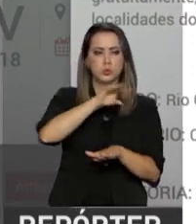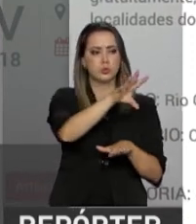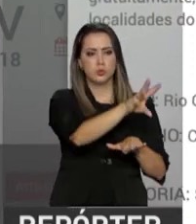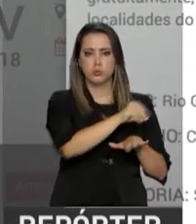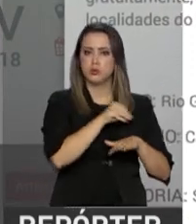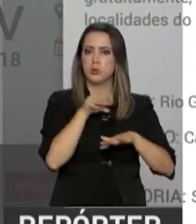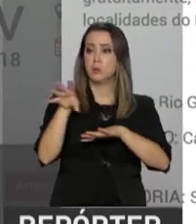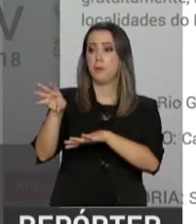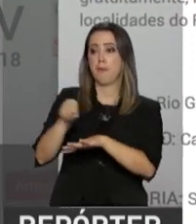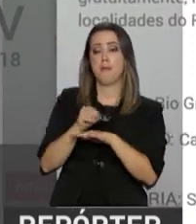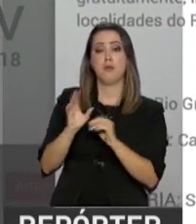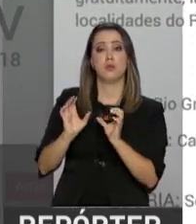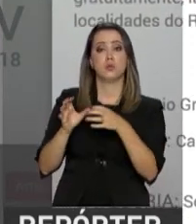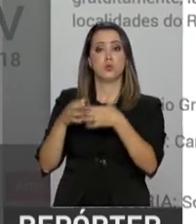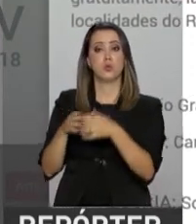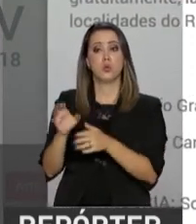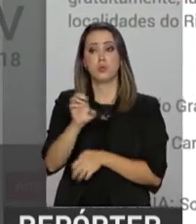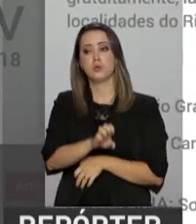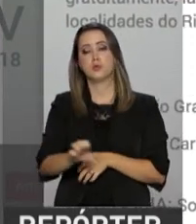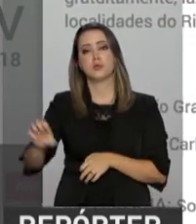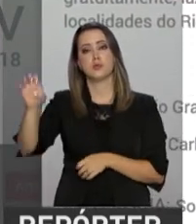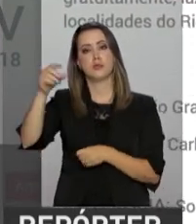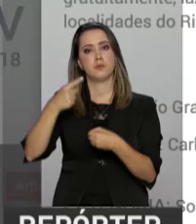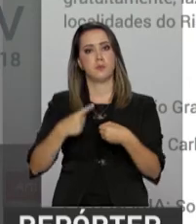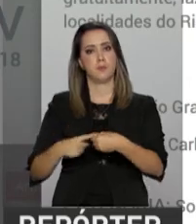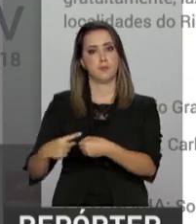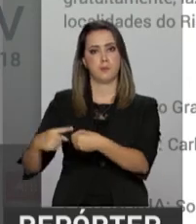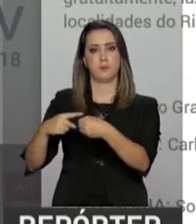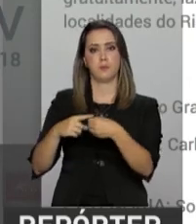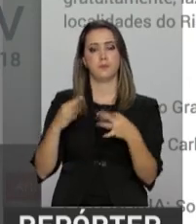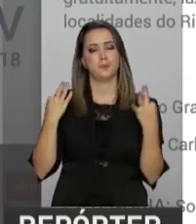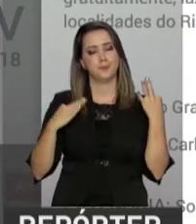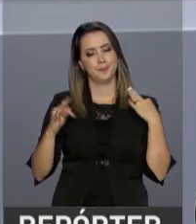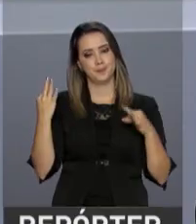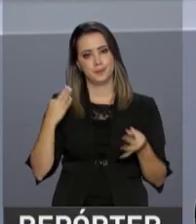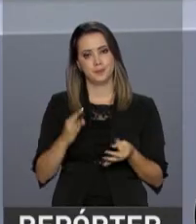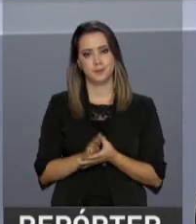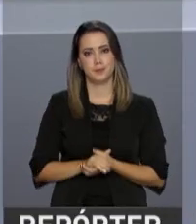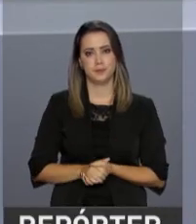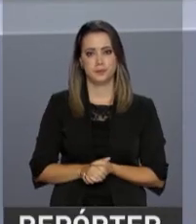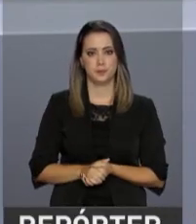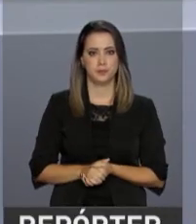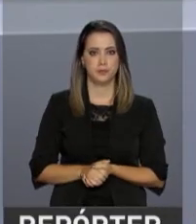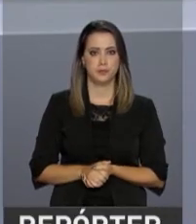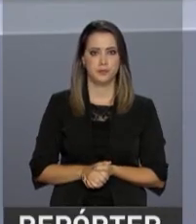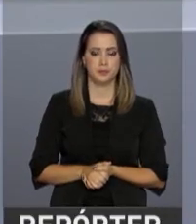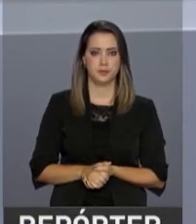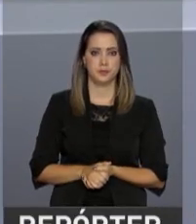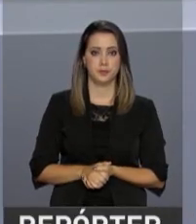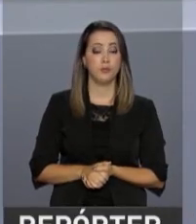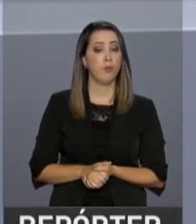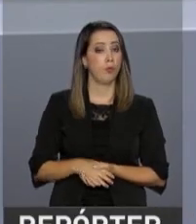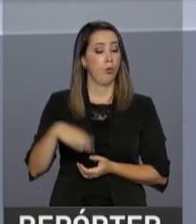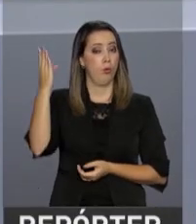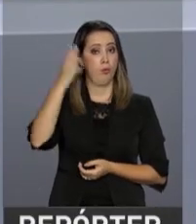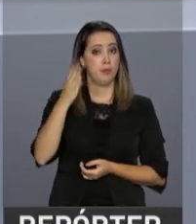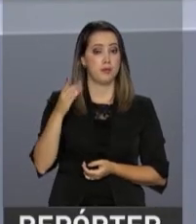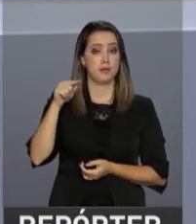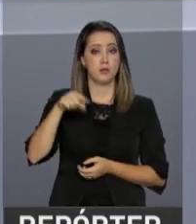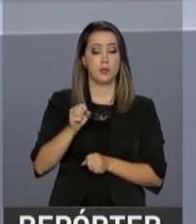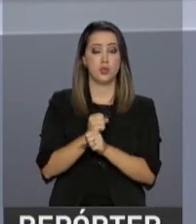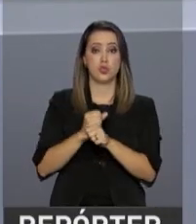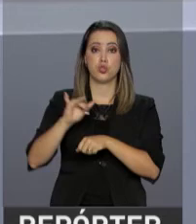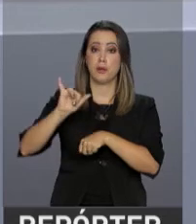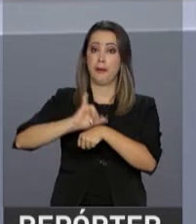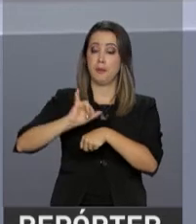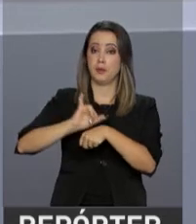pelas secretarias estaduais e municipais de turismo o brasil sedia este ano a 8ª edição